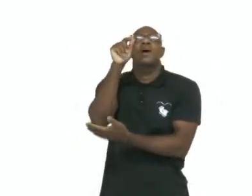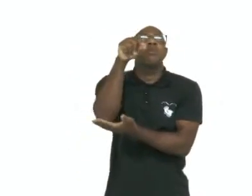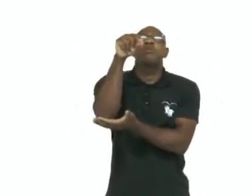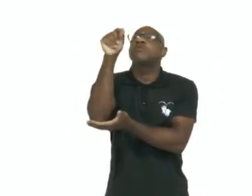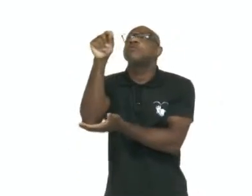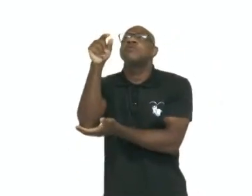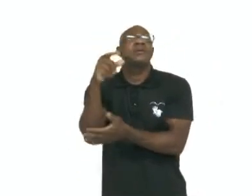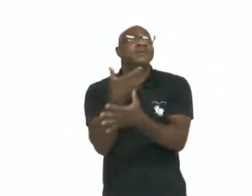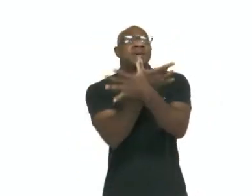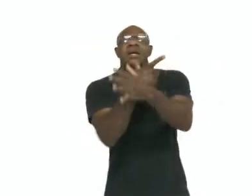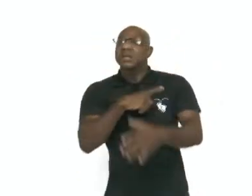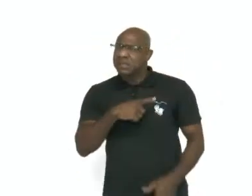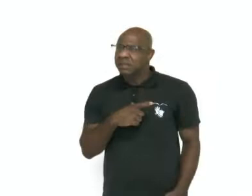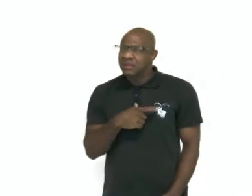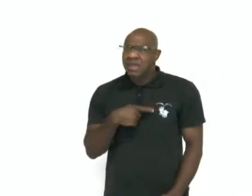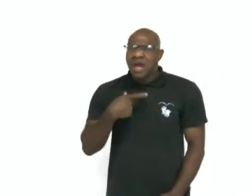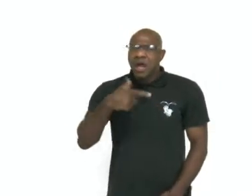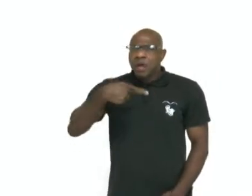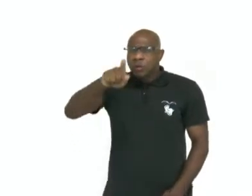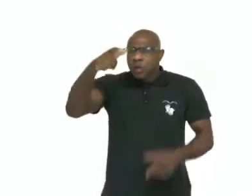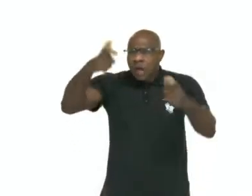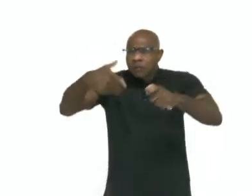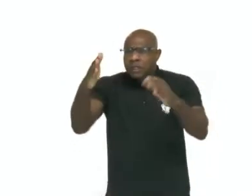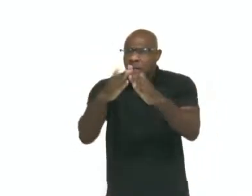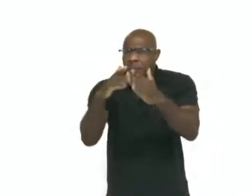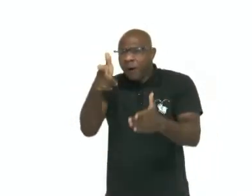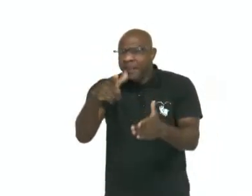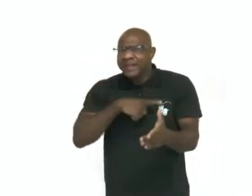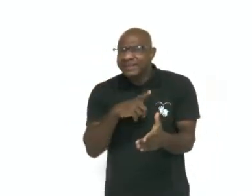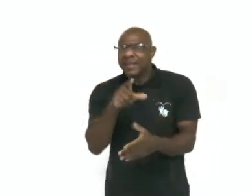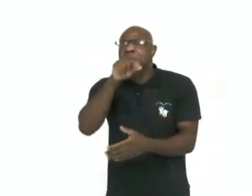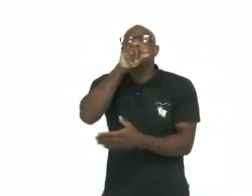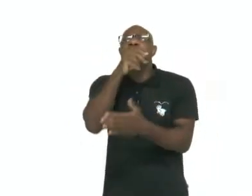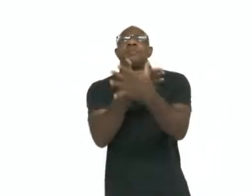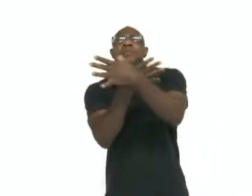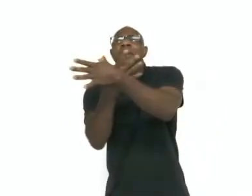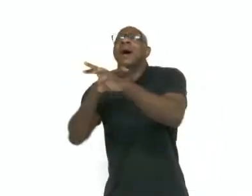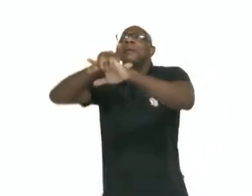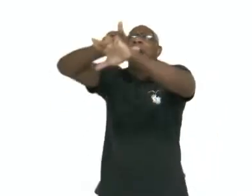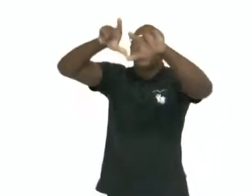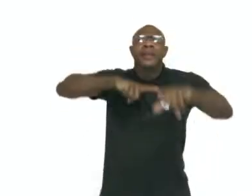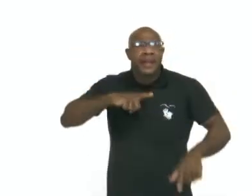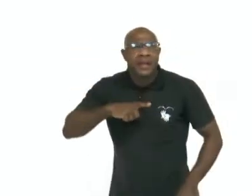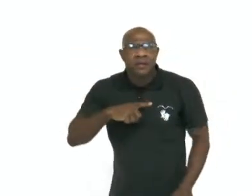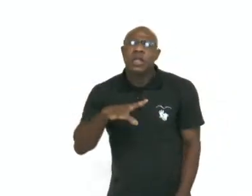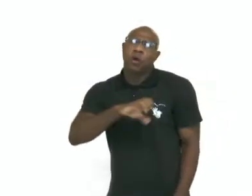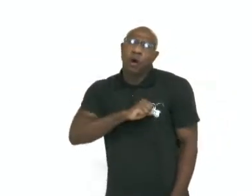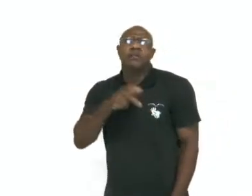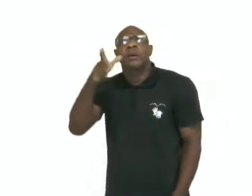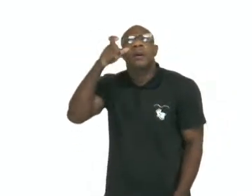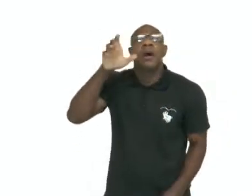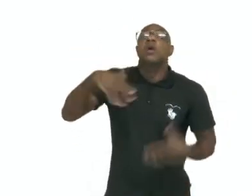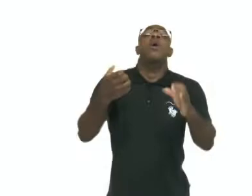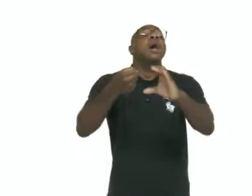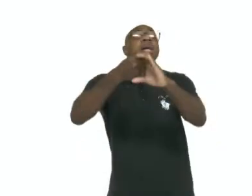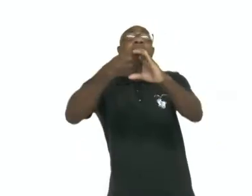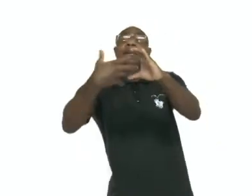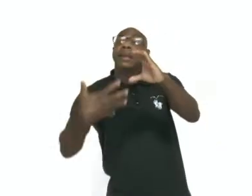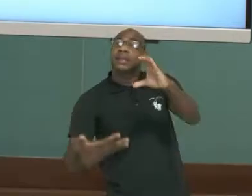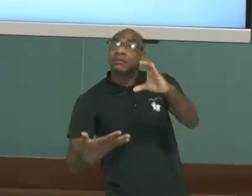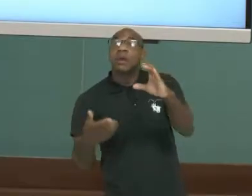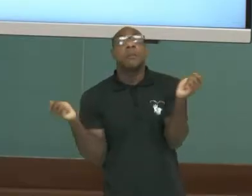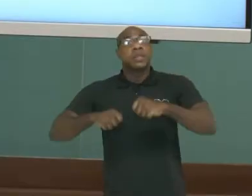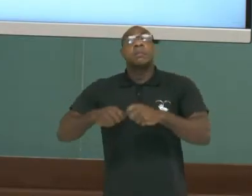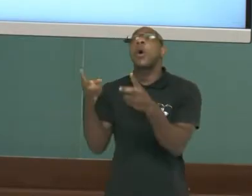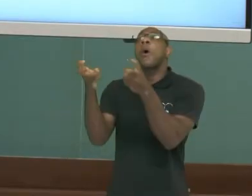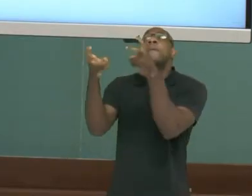Tem bastante pássaros? Gosta de observar eles aí no quintal? Como que é? Me conta. Quais as características que nós podemos observar